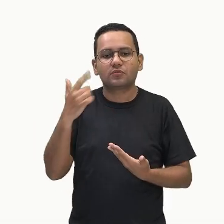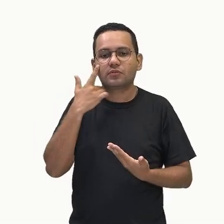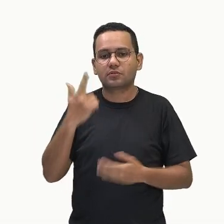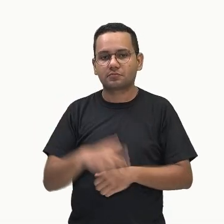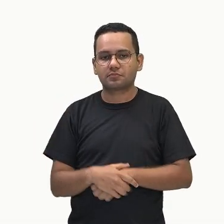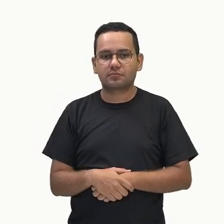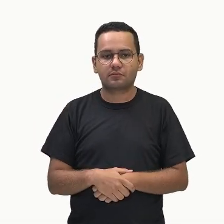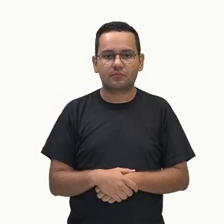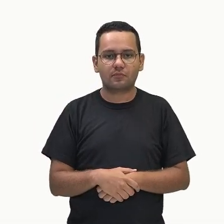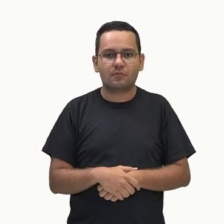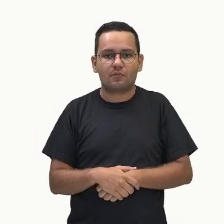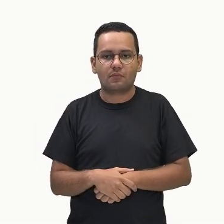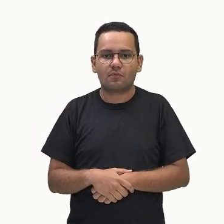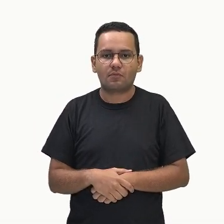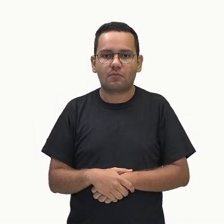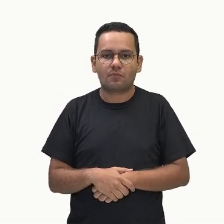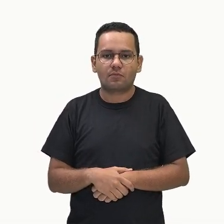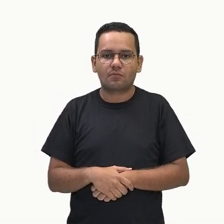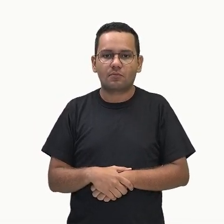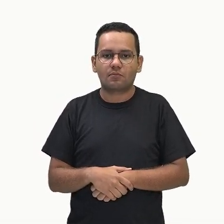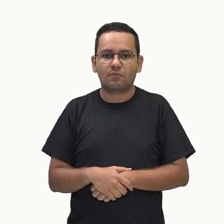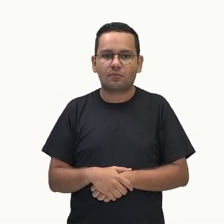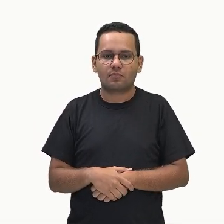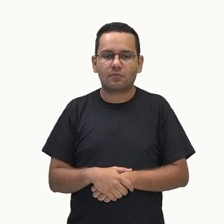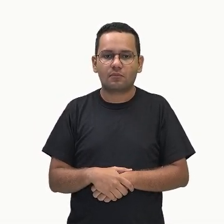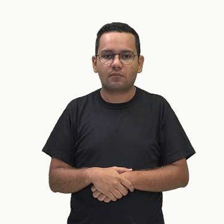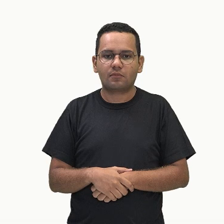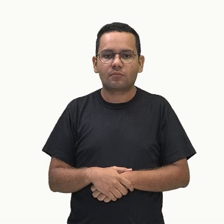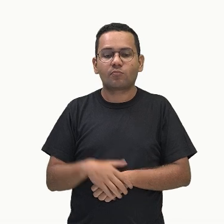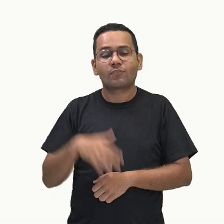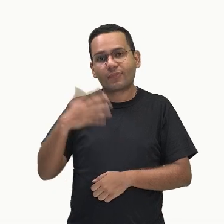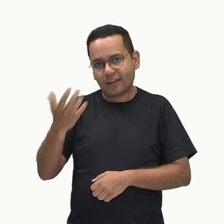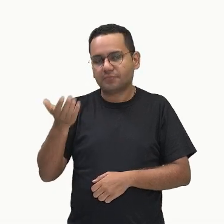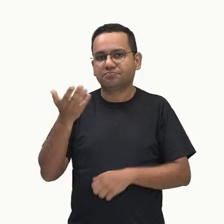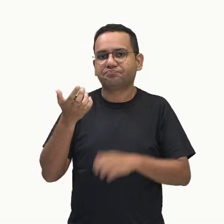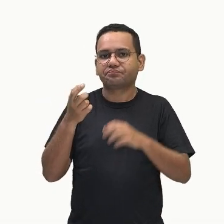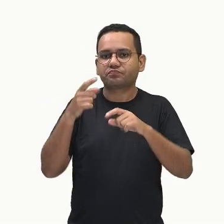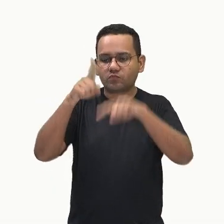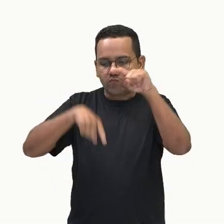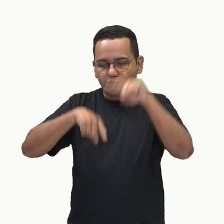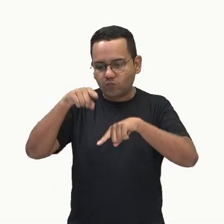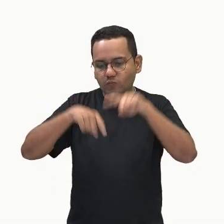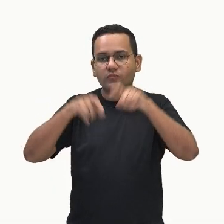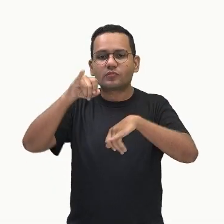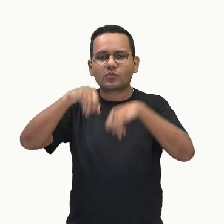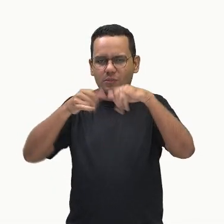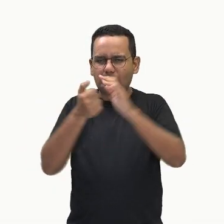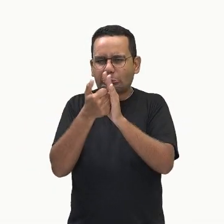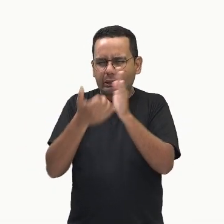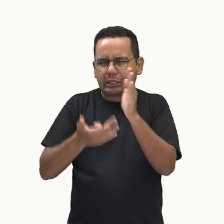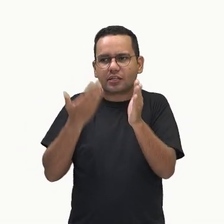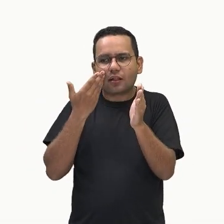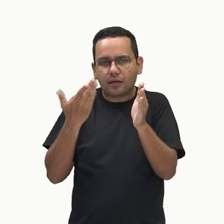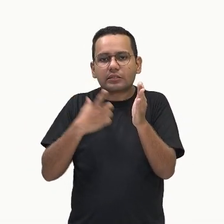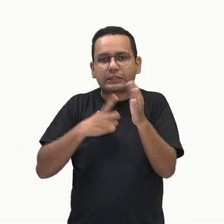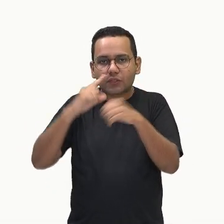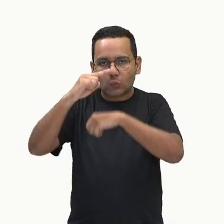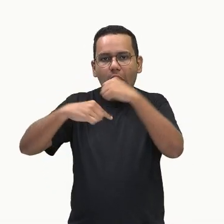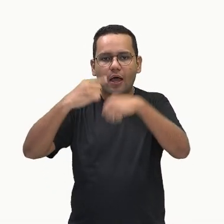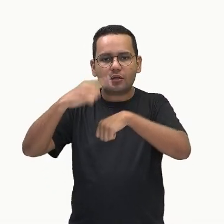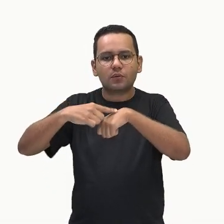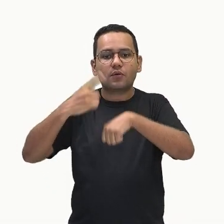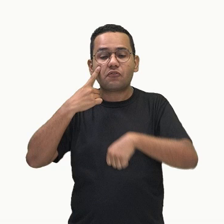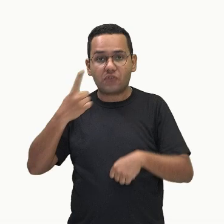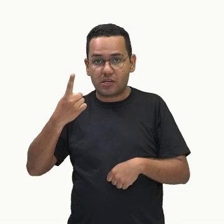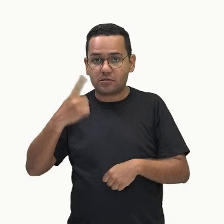A representação de um elemento químico que é constituído por um átomo, eles são